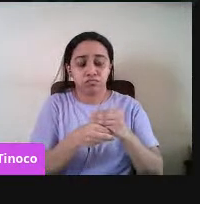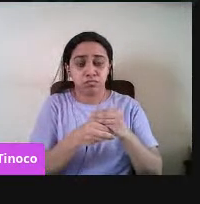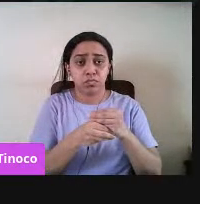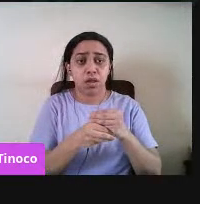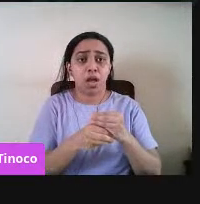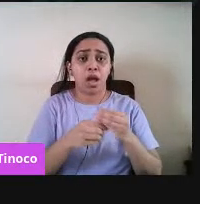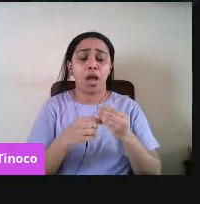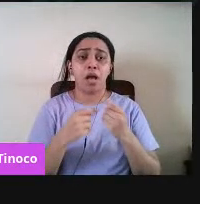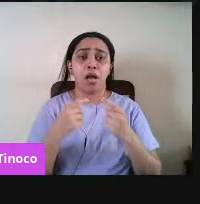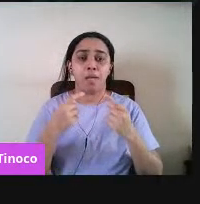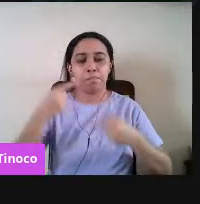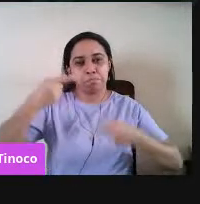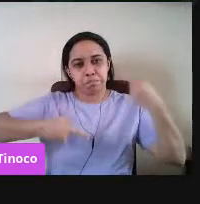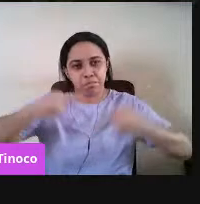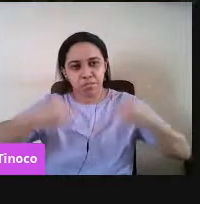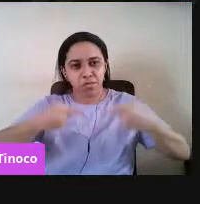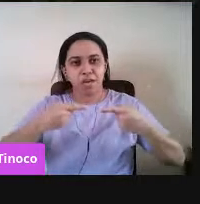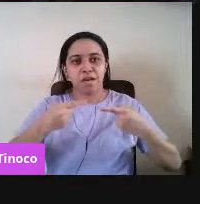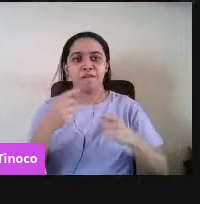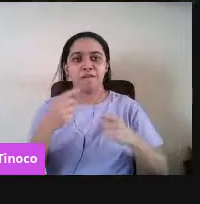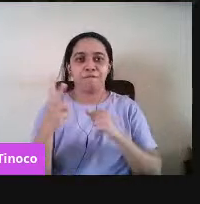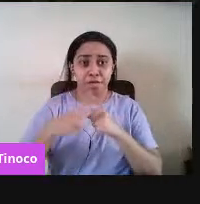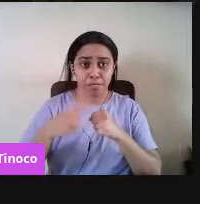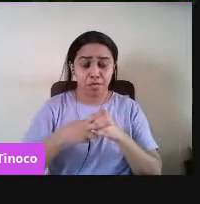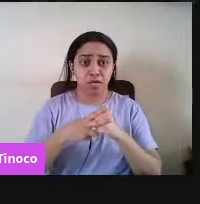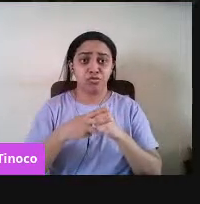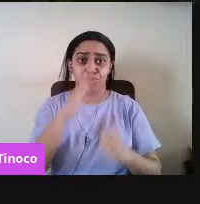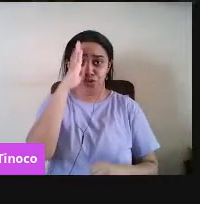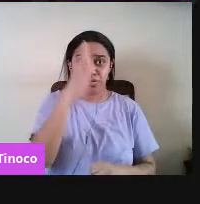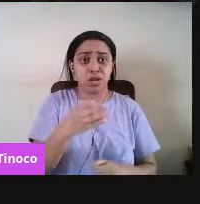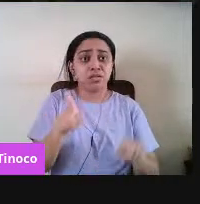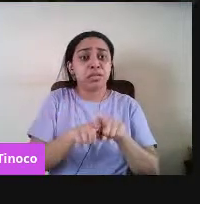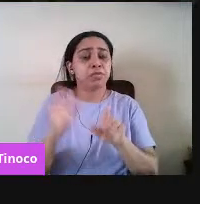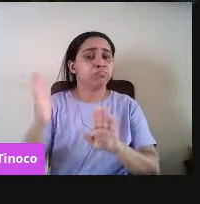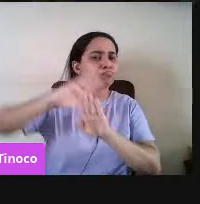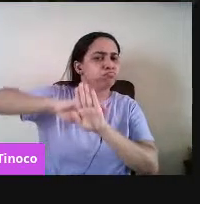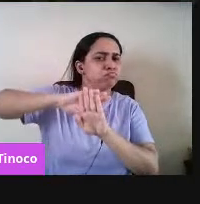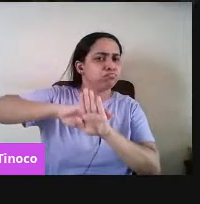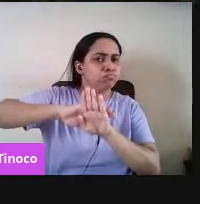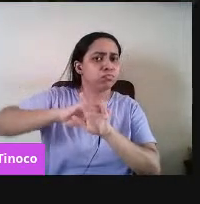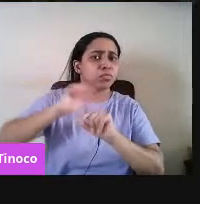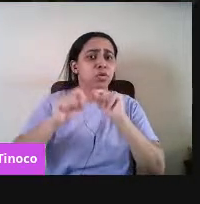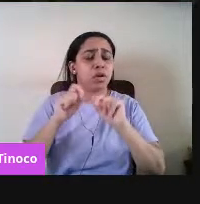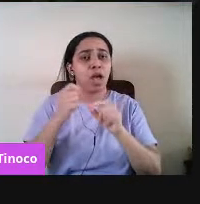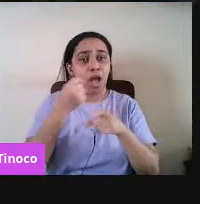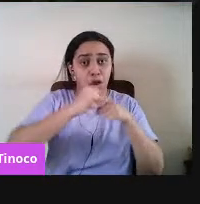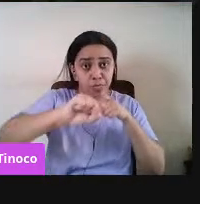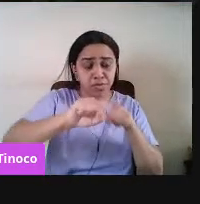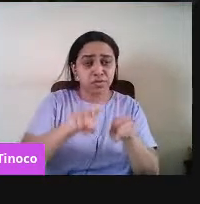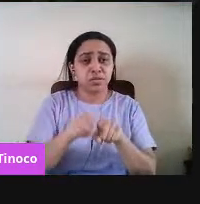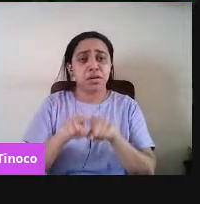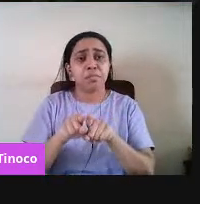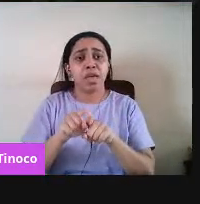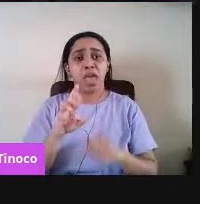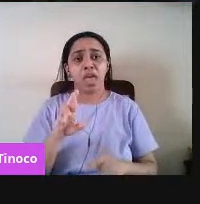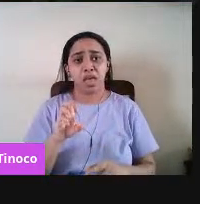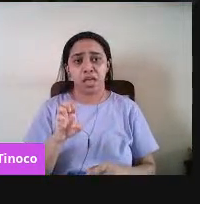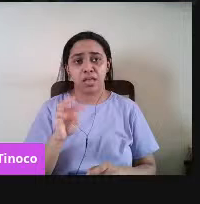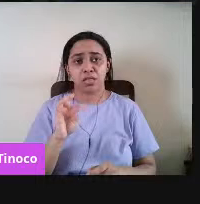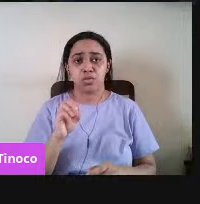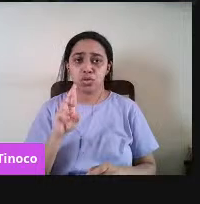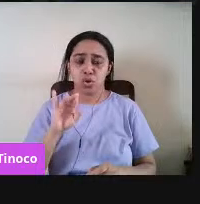repousa em atos de linguagem diretos e implícitos, numa argumentação e em figuras retóricas com visada polêmica e